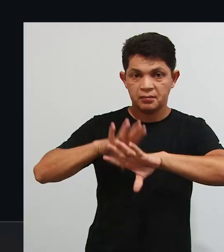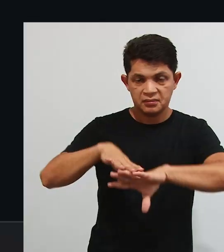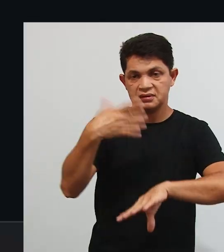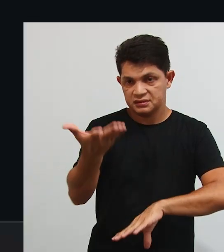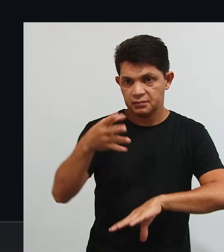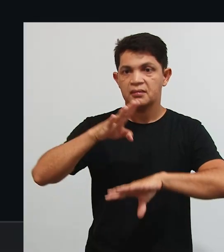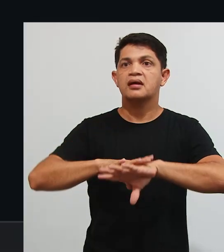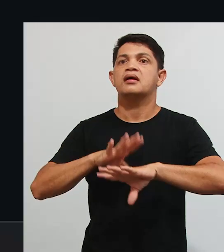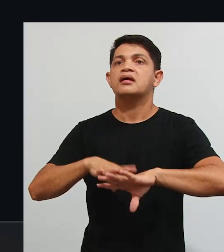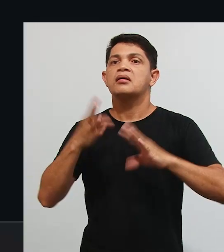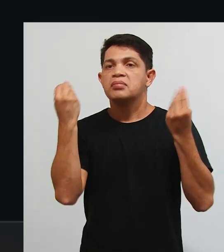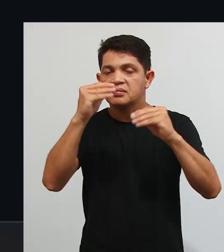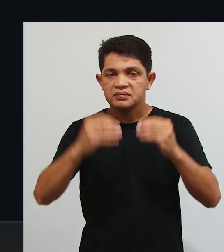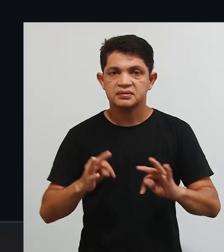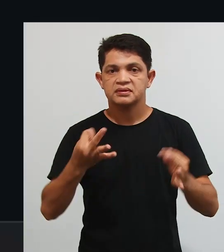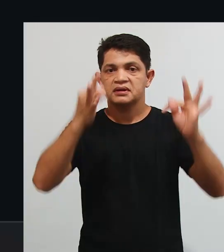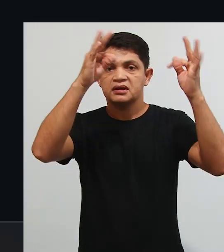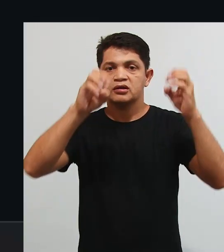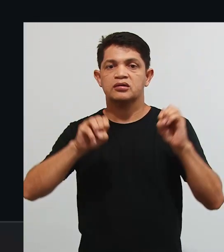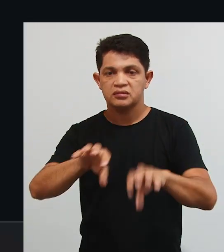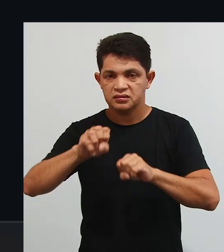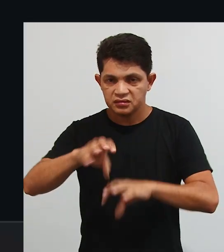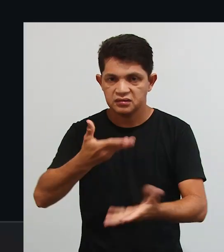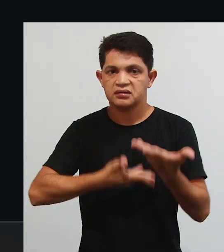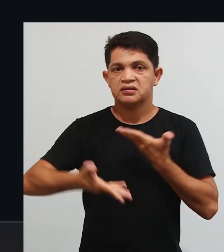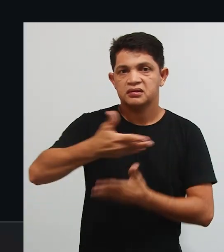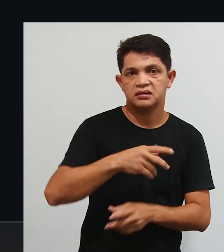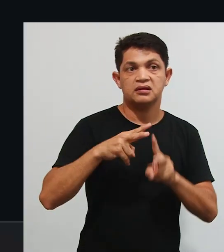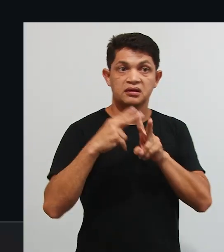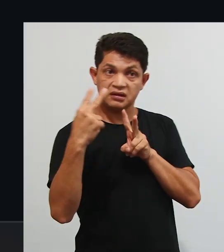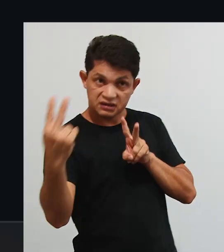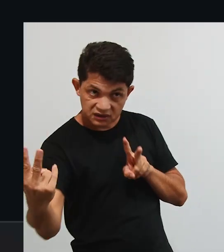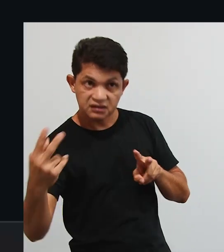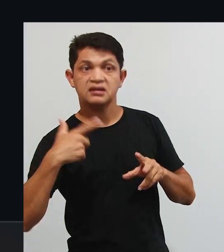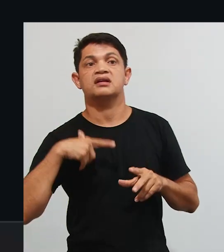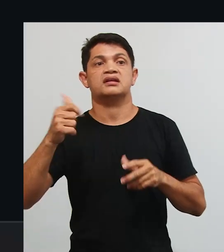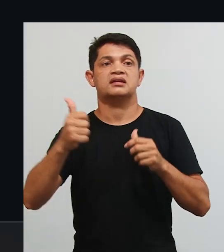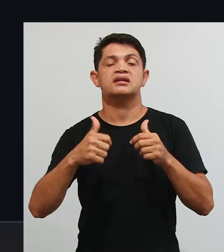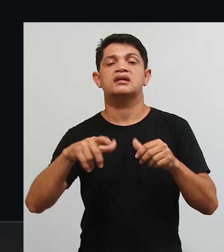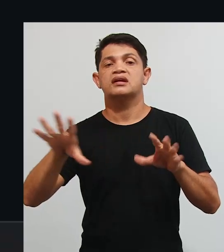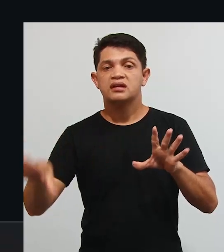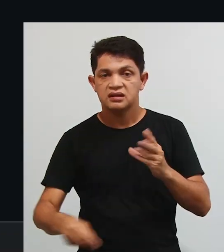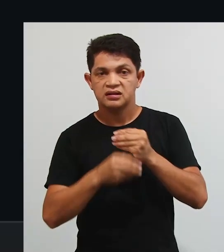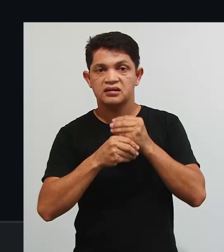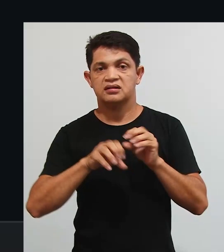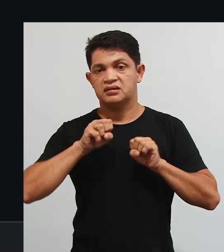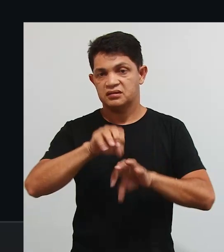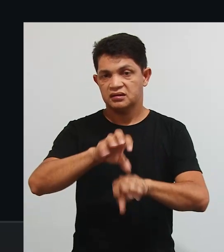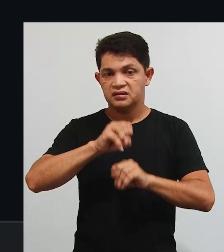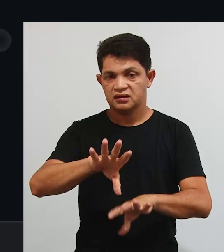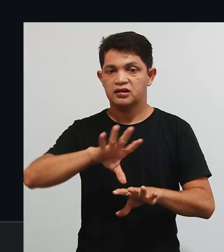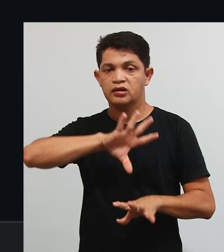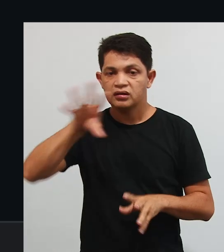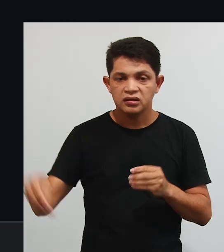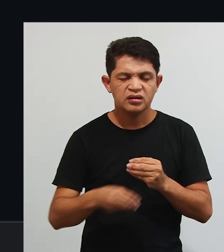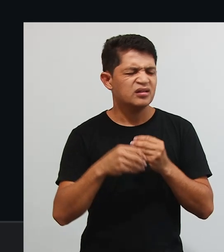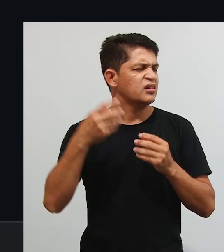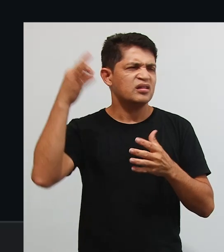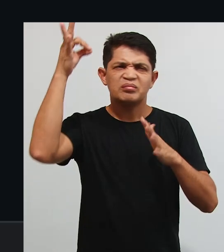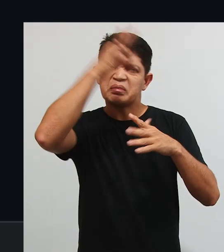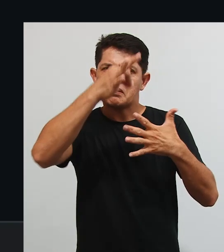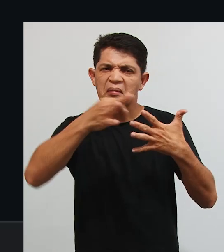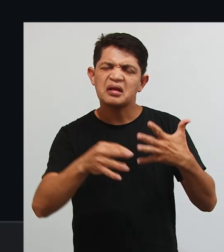e tecnologias educacionais, educação à distância, mineração de dados educacionais. Quem são essas